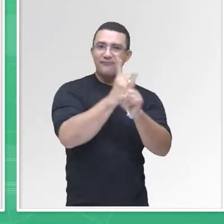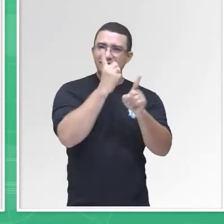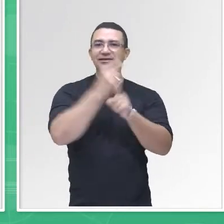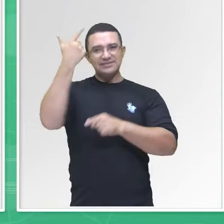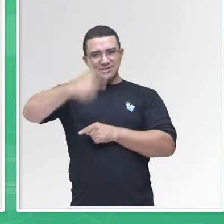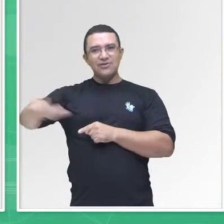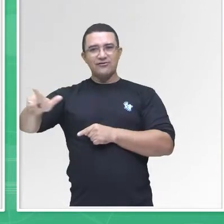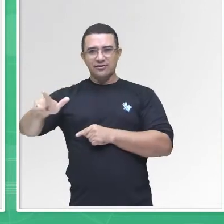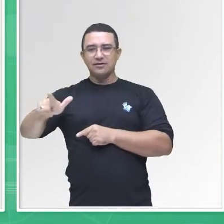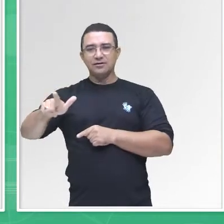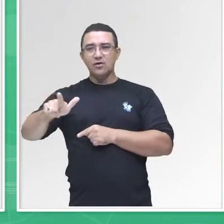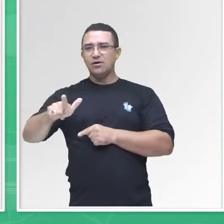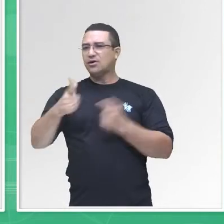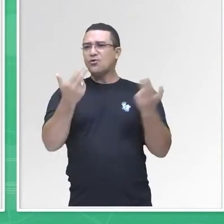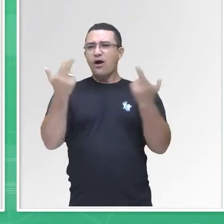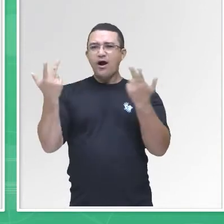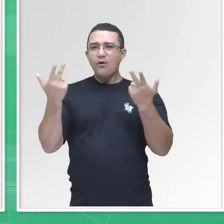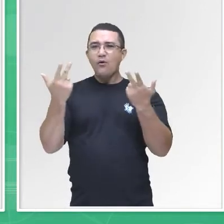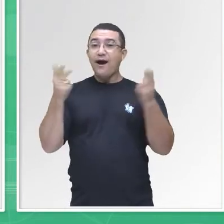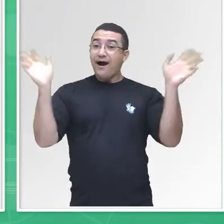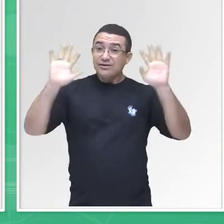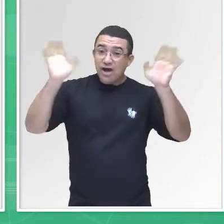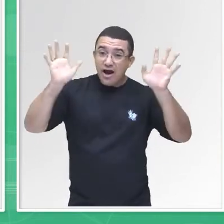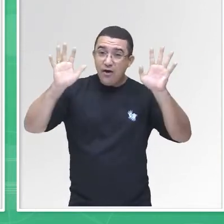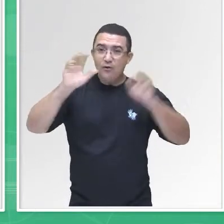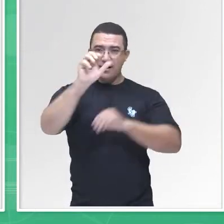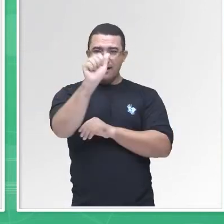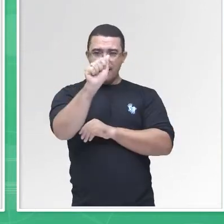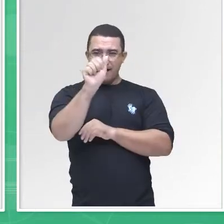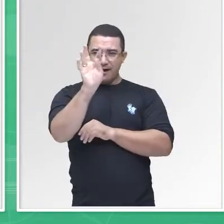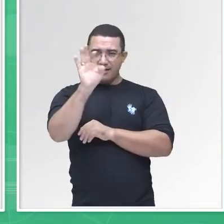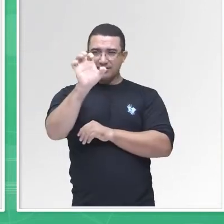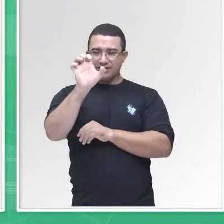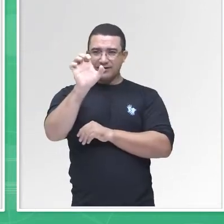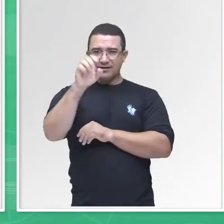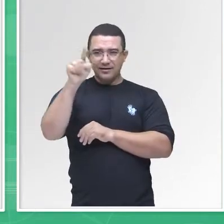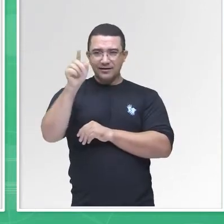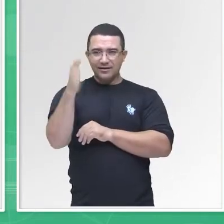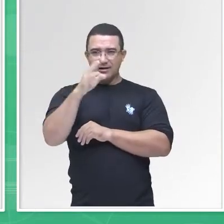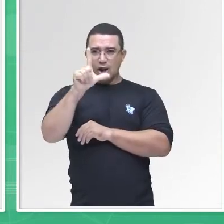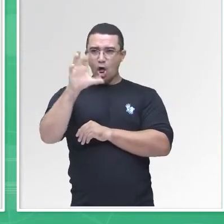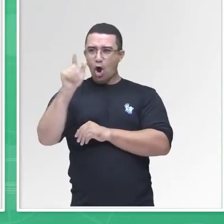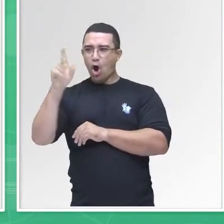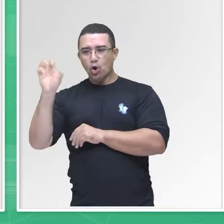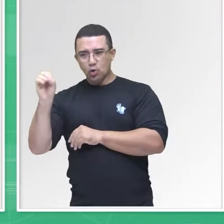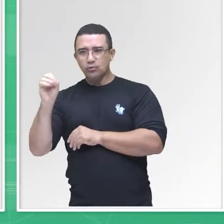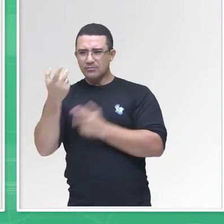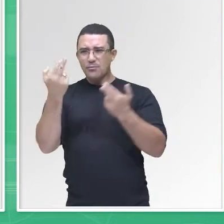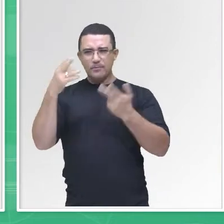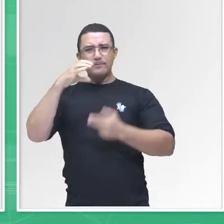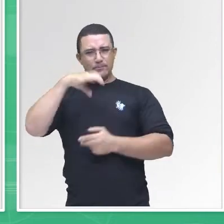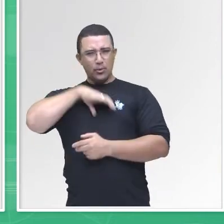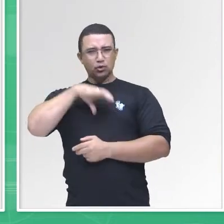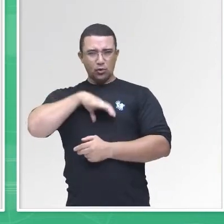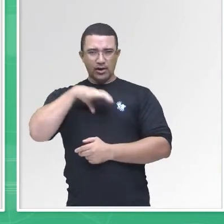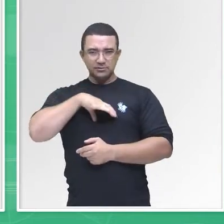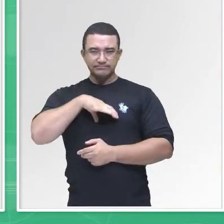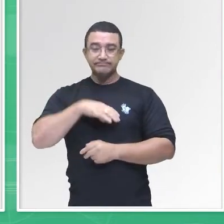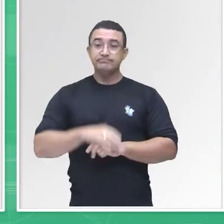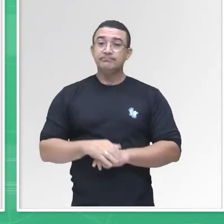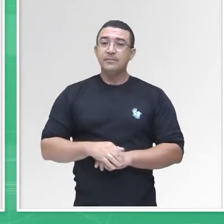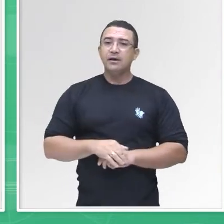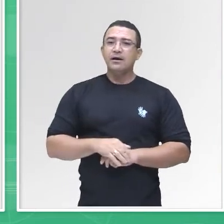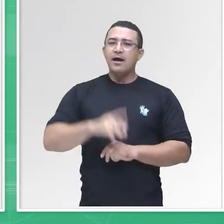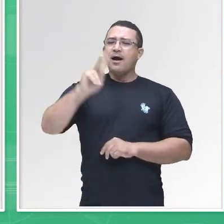o quê? Até logo, até loguinho. Pode ser também hasta pronto. A palavra pronto no